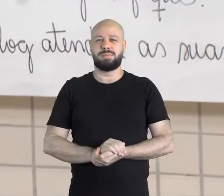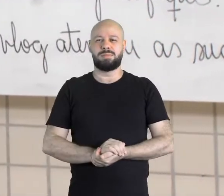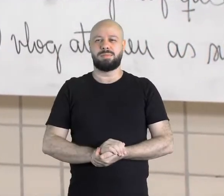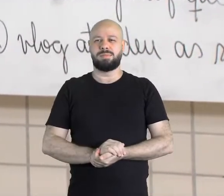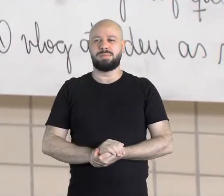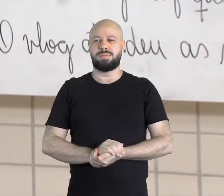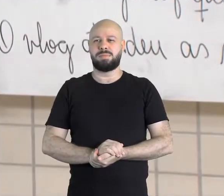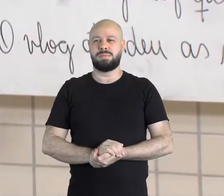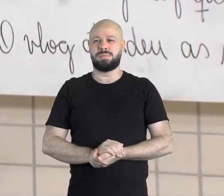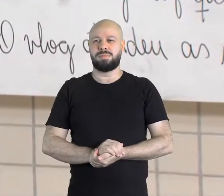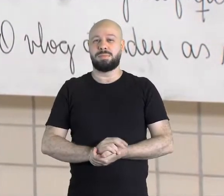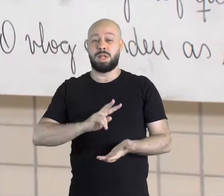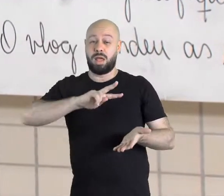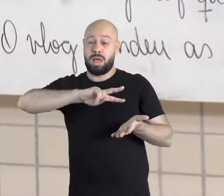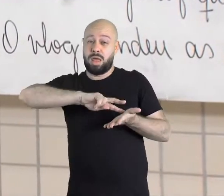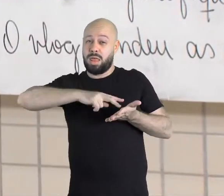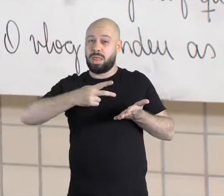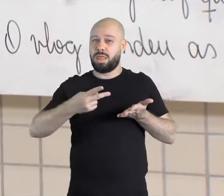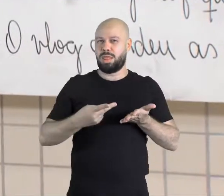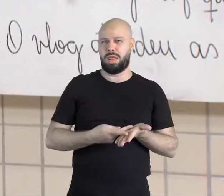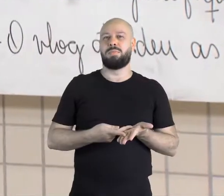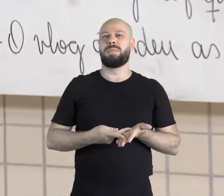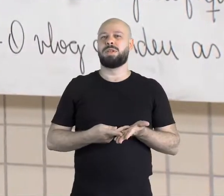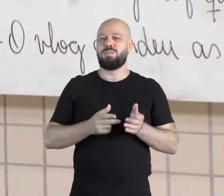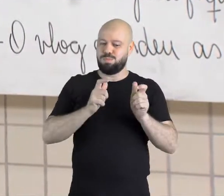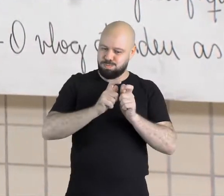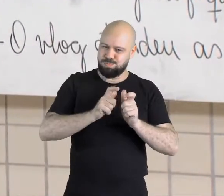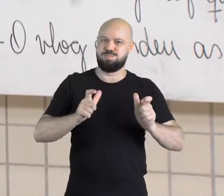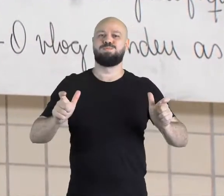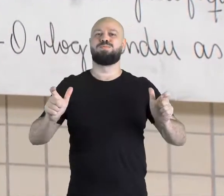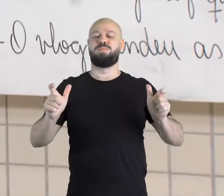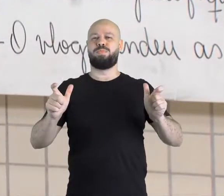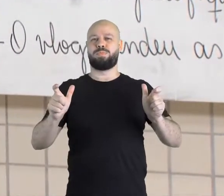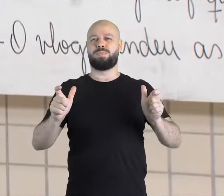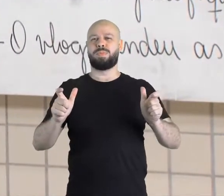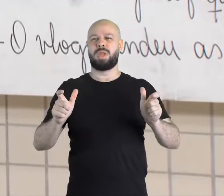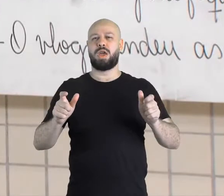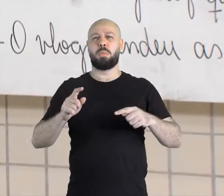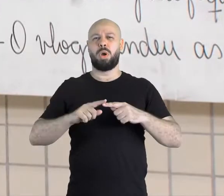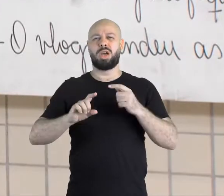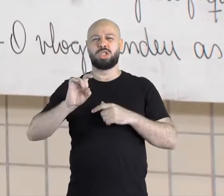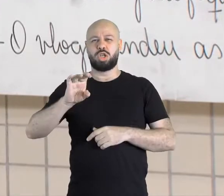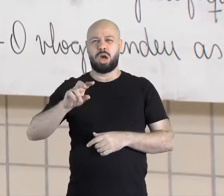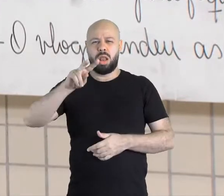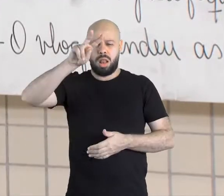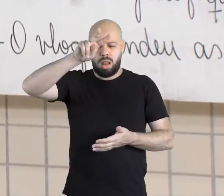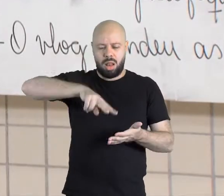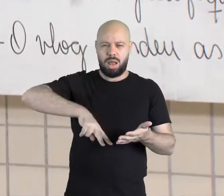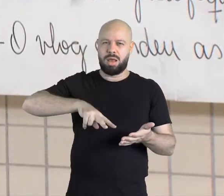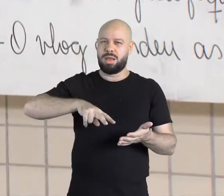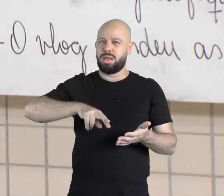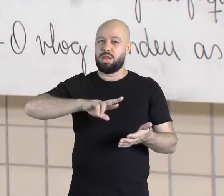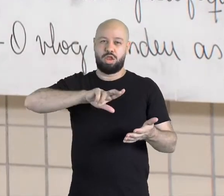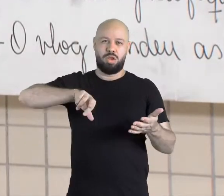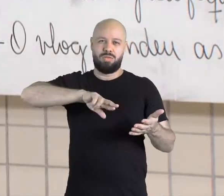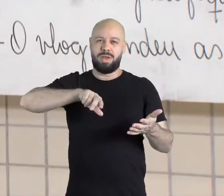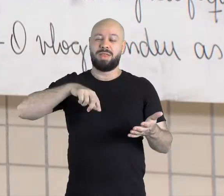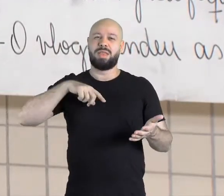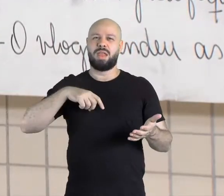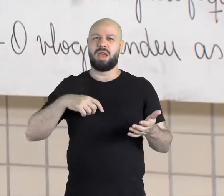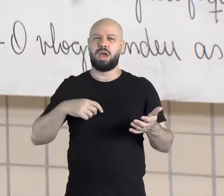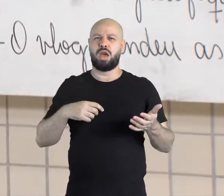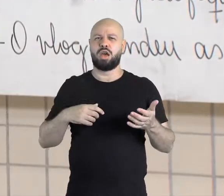a interpretação ela fica ampla, porque você não vai só ler, você vai observar os